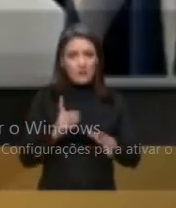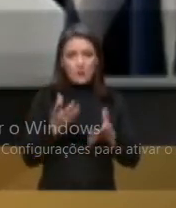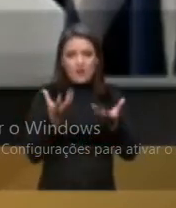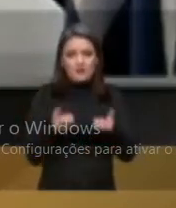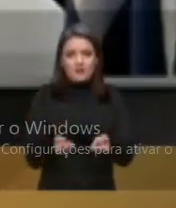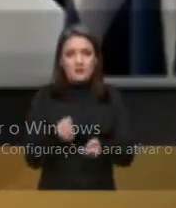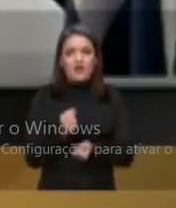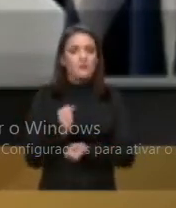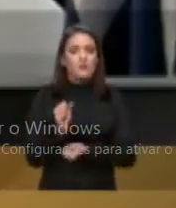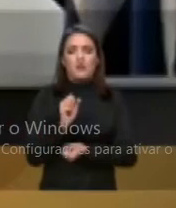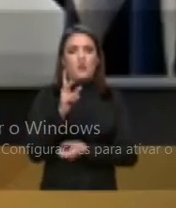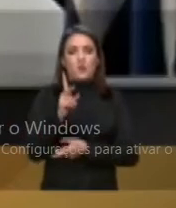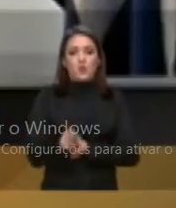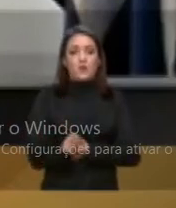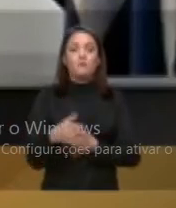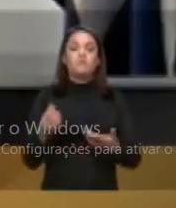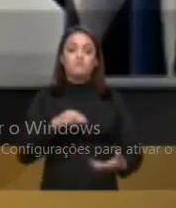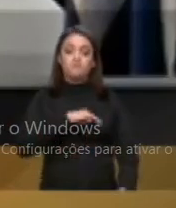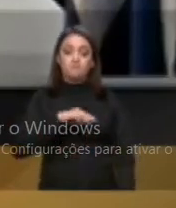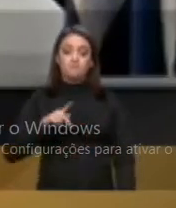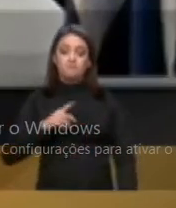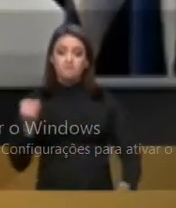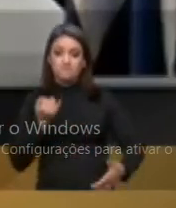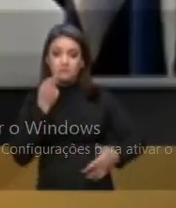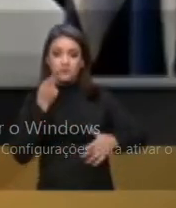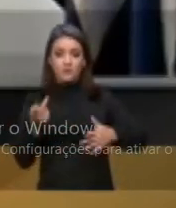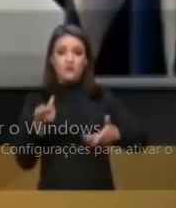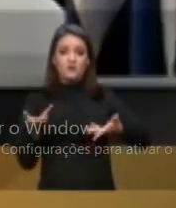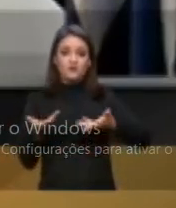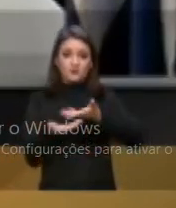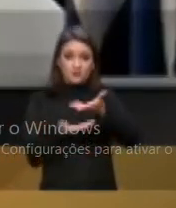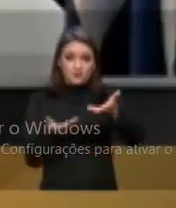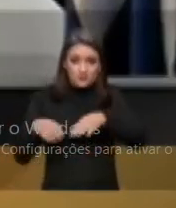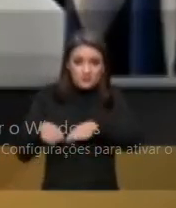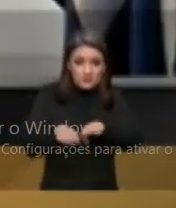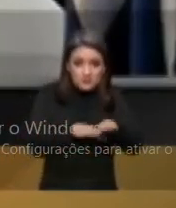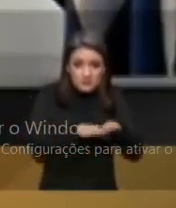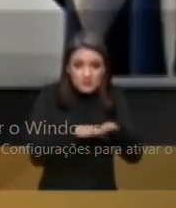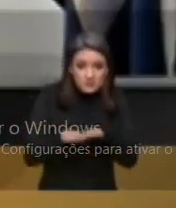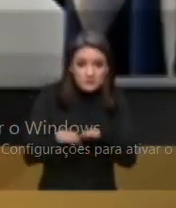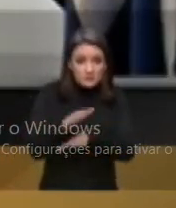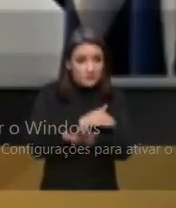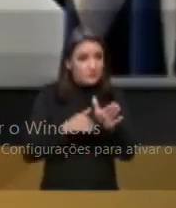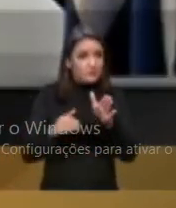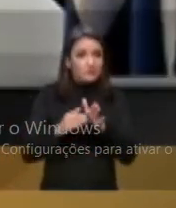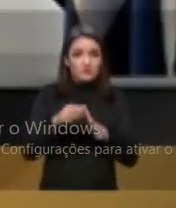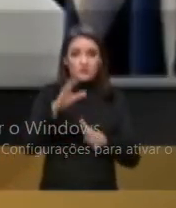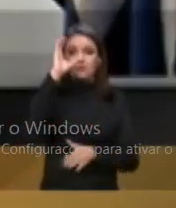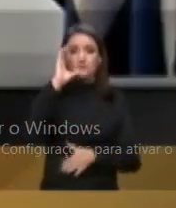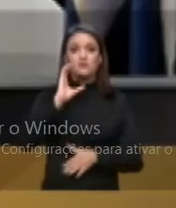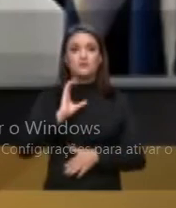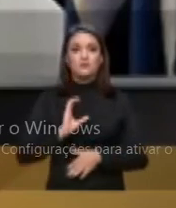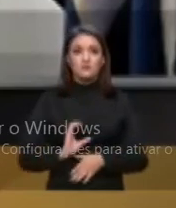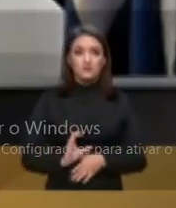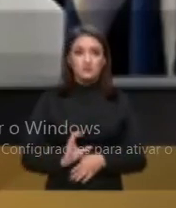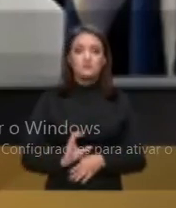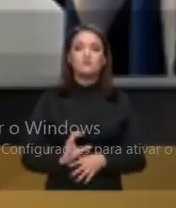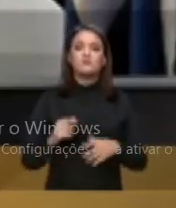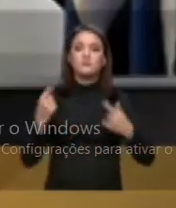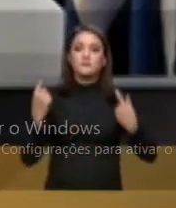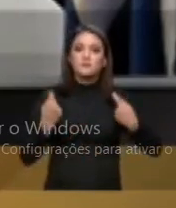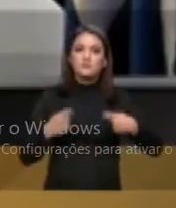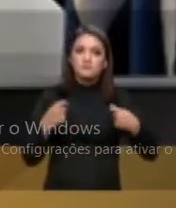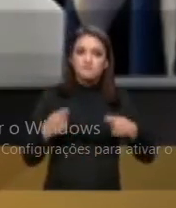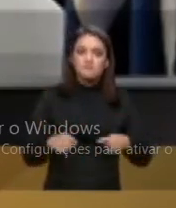Para o Ministério Público, é importante registrar que a isonomia de todos os cidadãos na base da